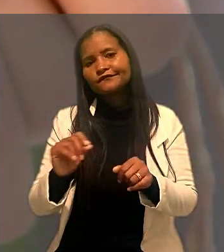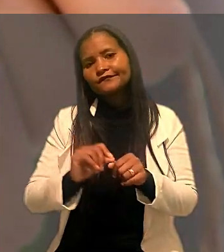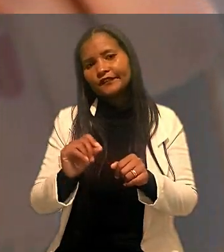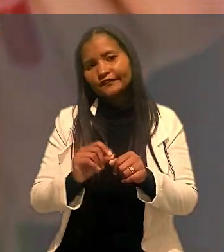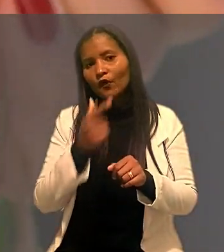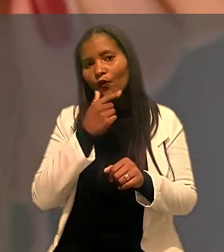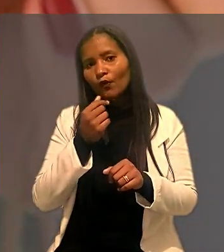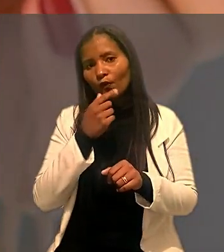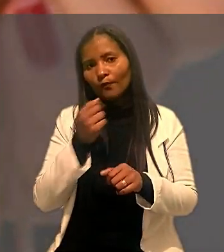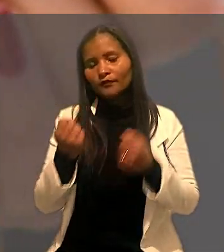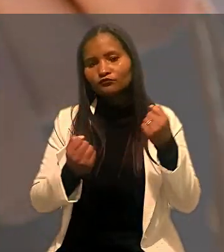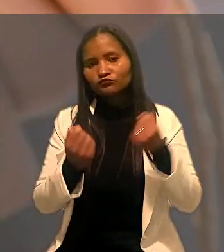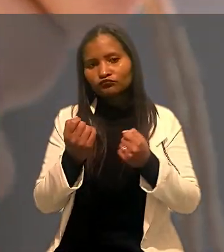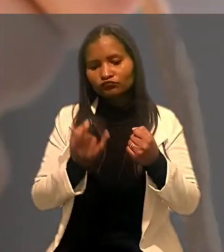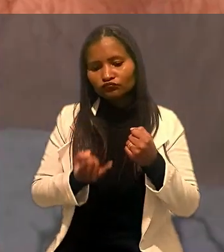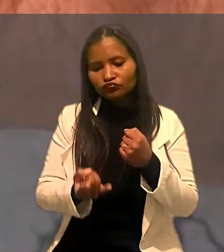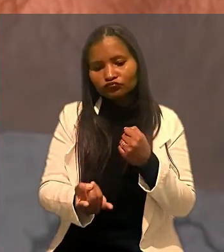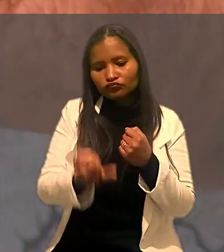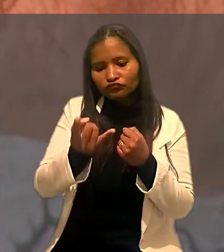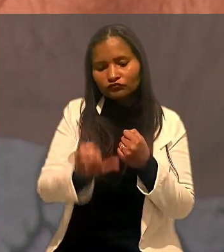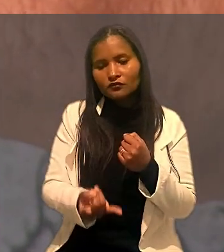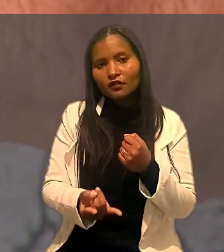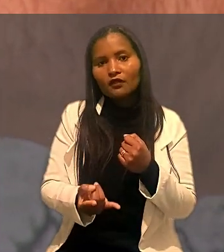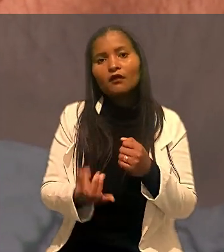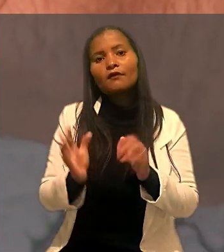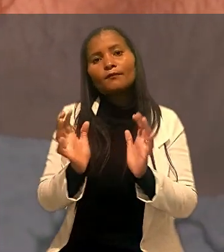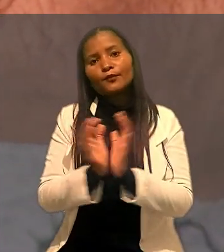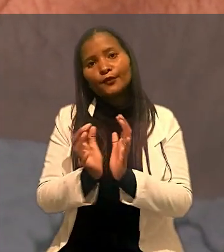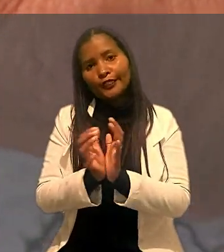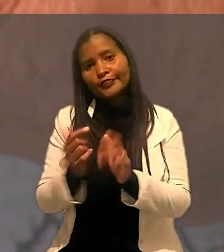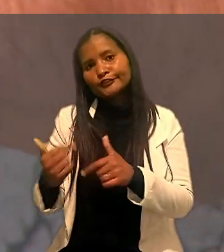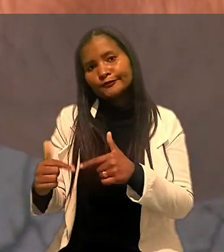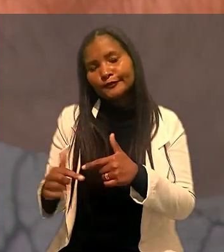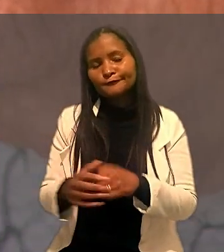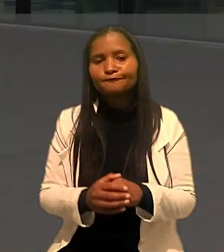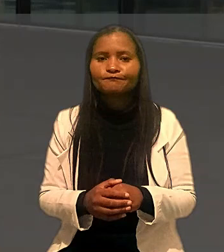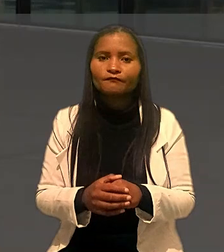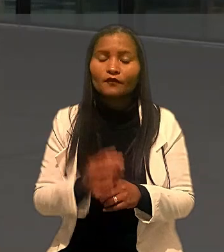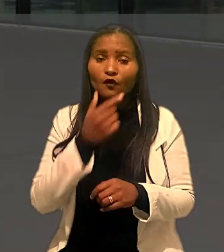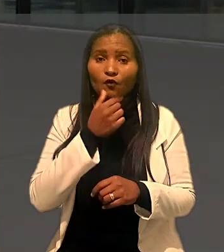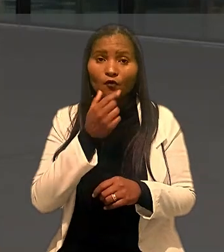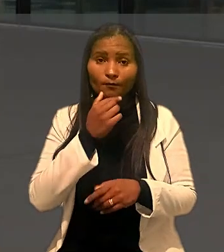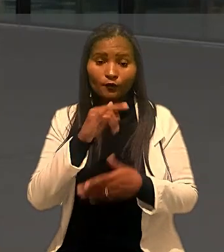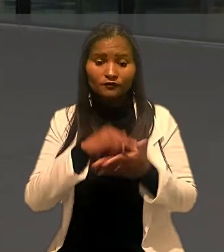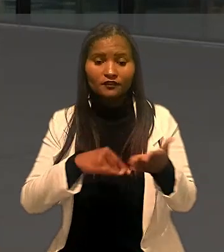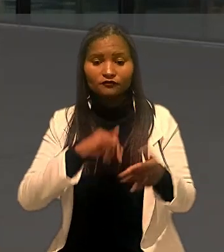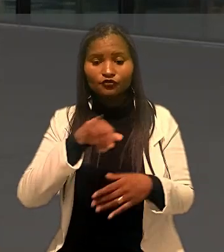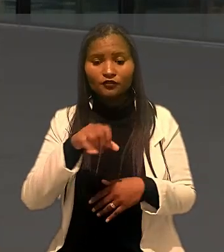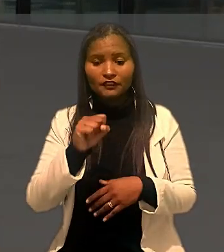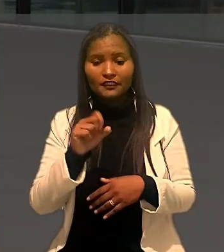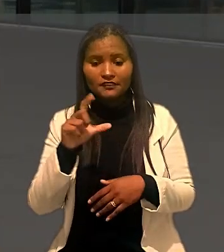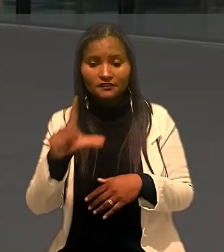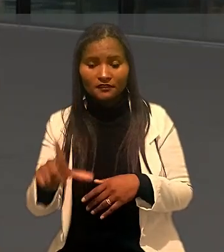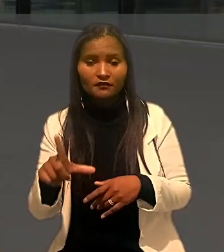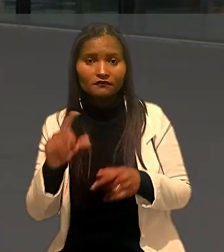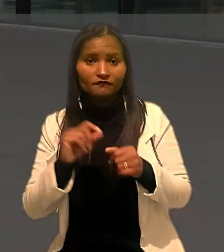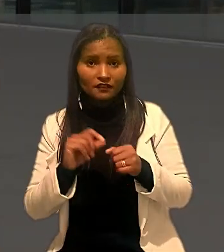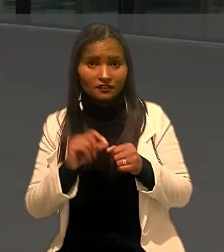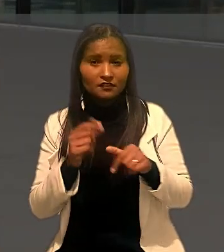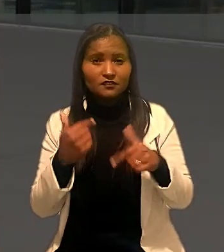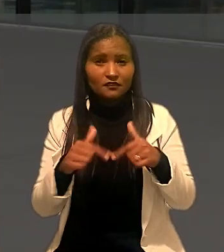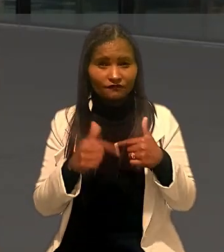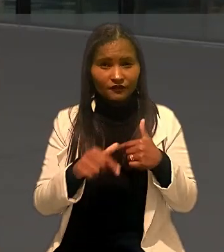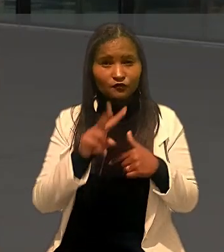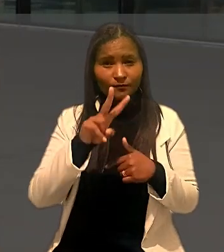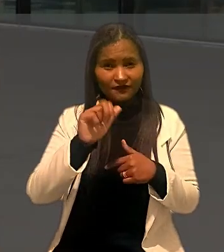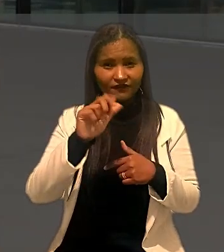teriam sido feitas ao operador de empilhadeira por colegas de trabalho. O empregado contratado pela JSL